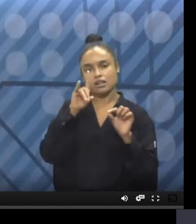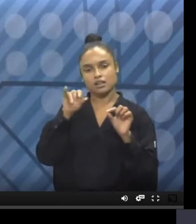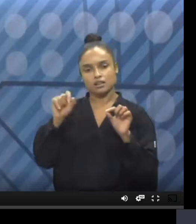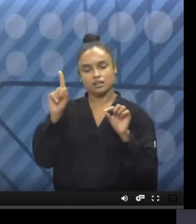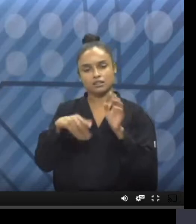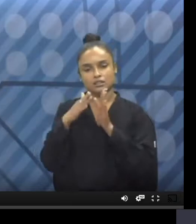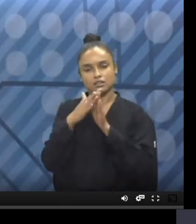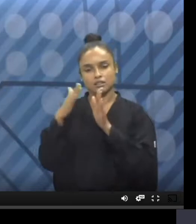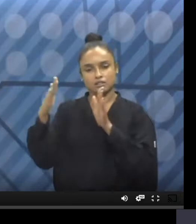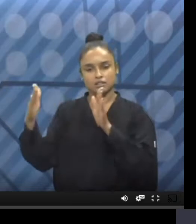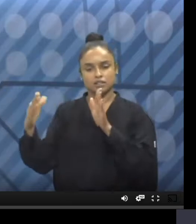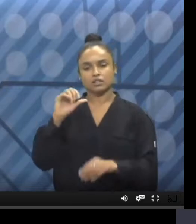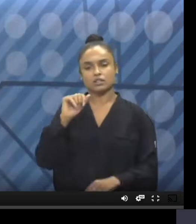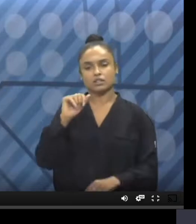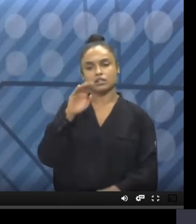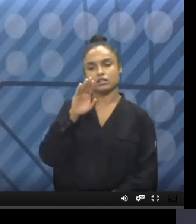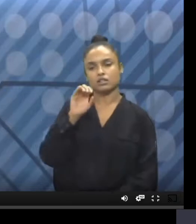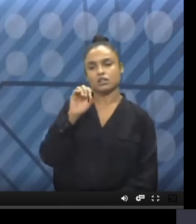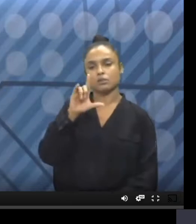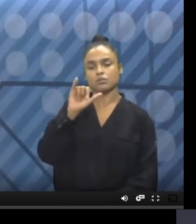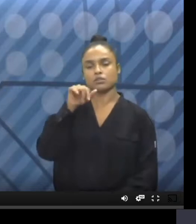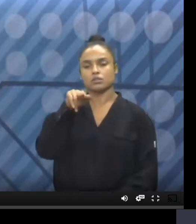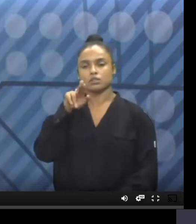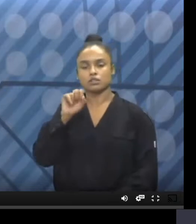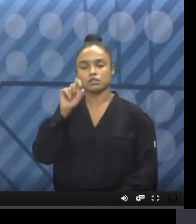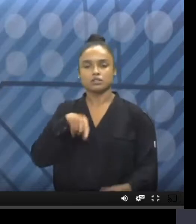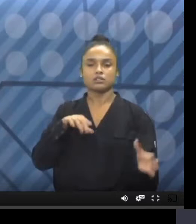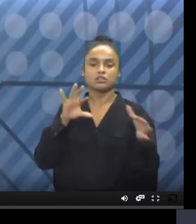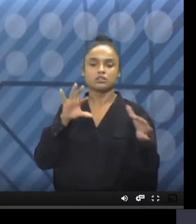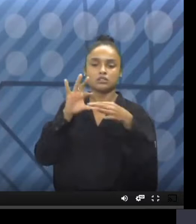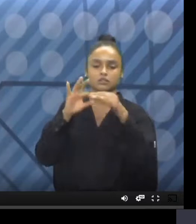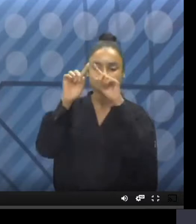a carbonila se encontra na